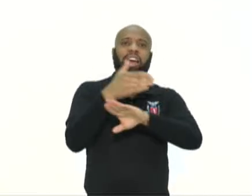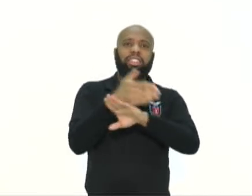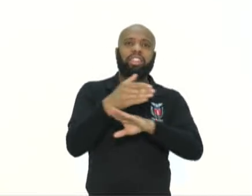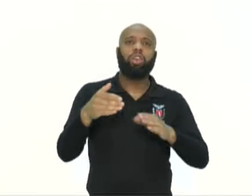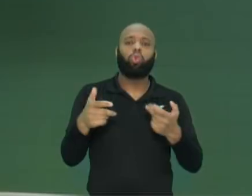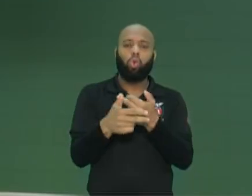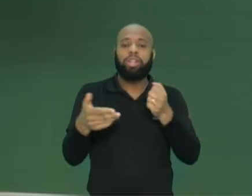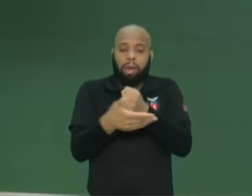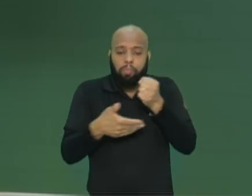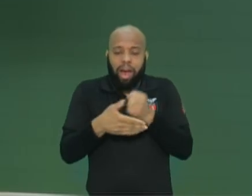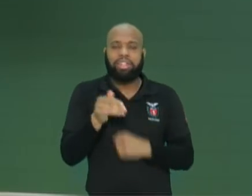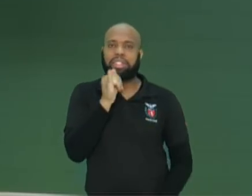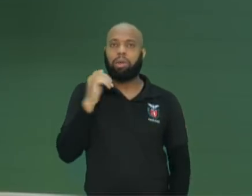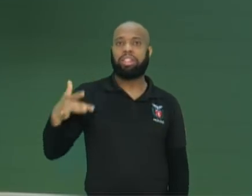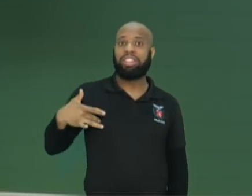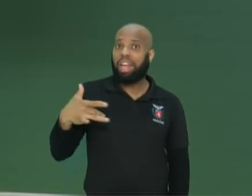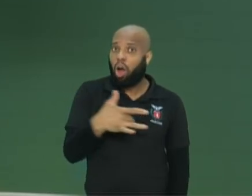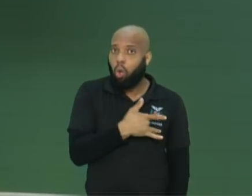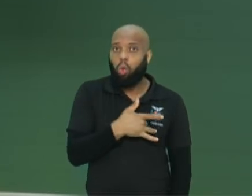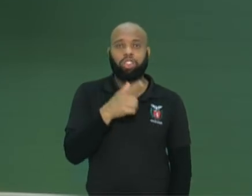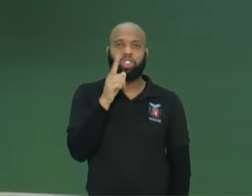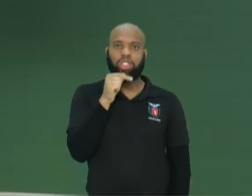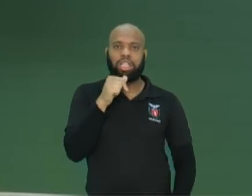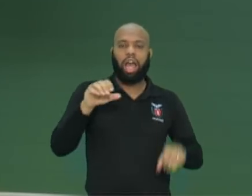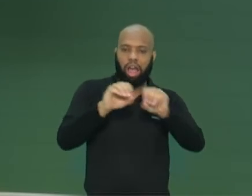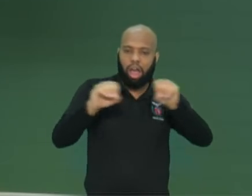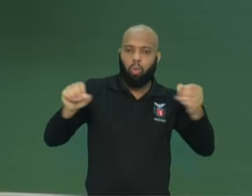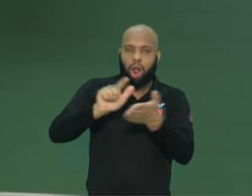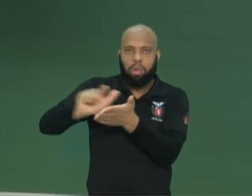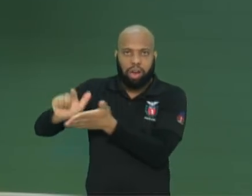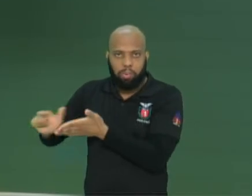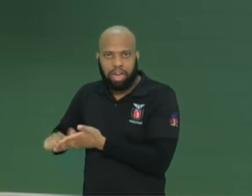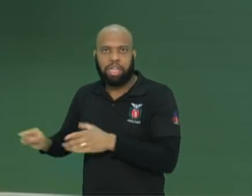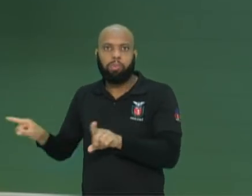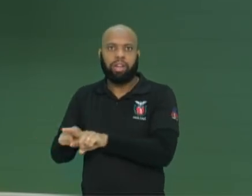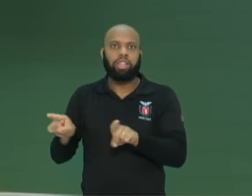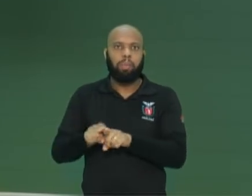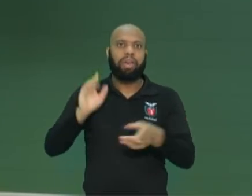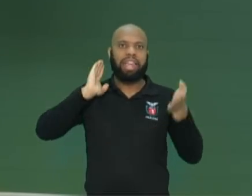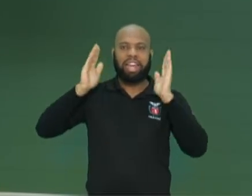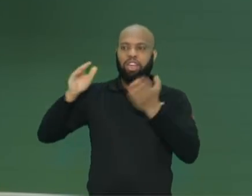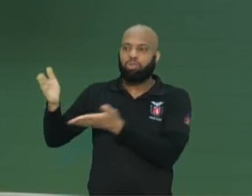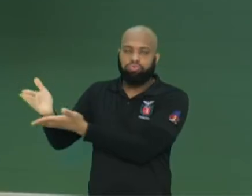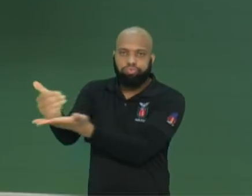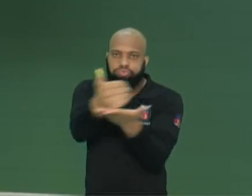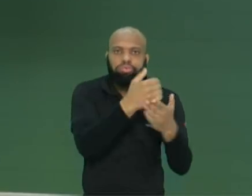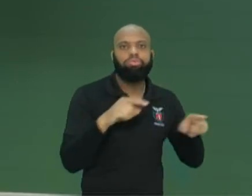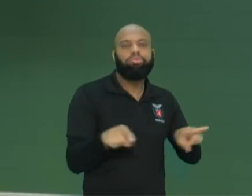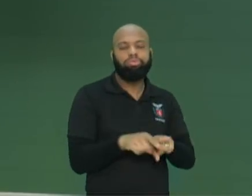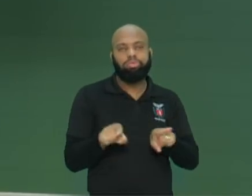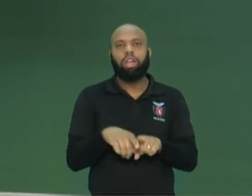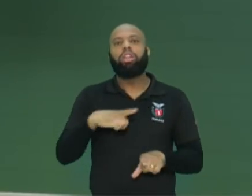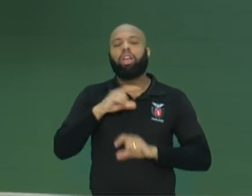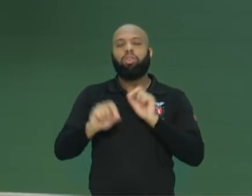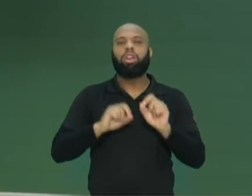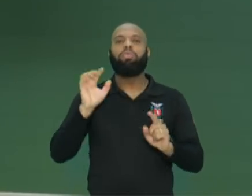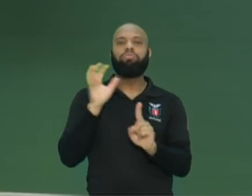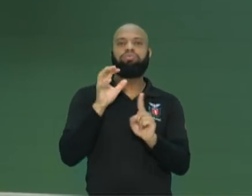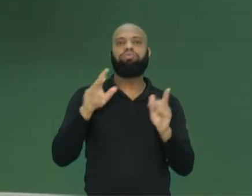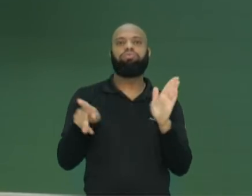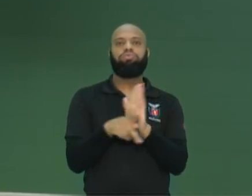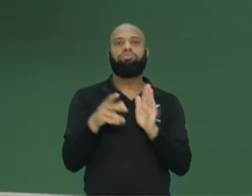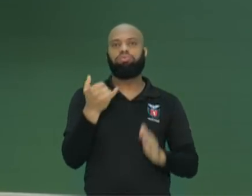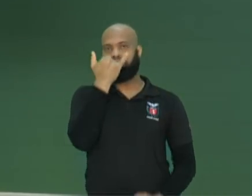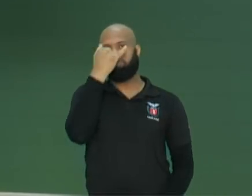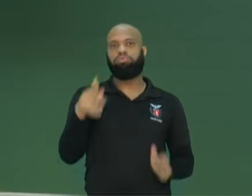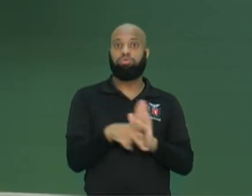como saneamento básico, que envolvem ali água tratada, coleta de esgoto, coleta de resíduos. Então, tudo isso impacta na qualidade de